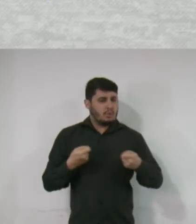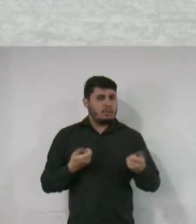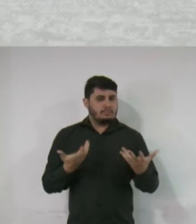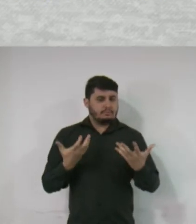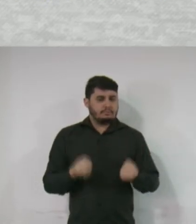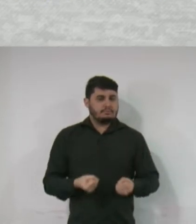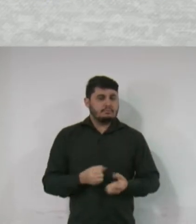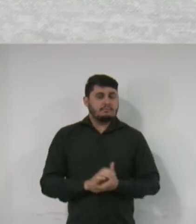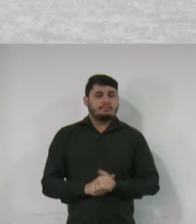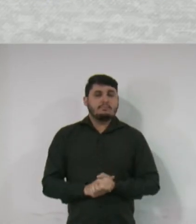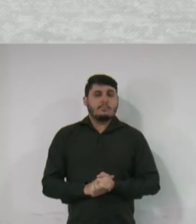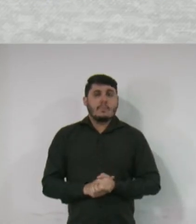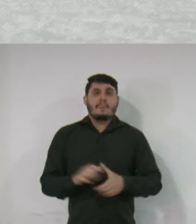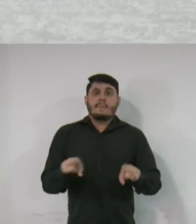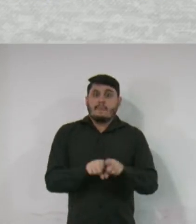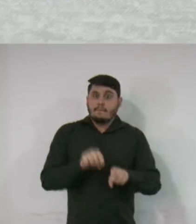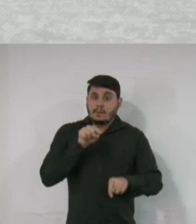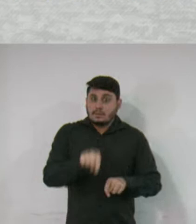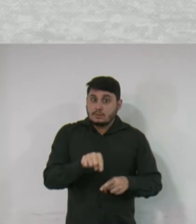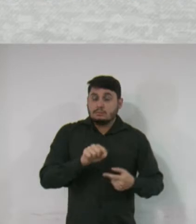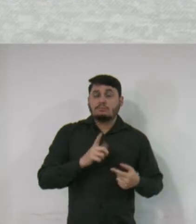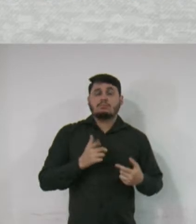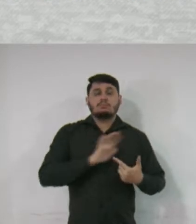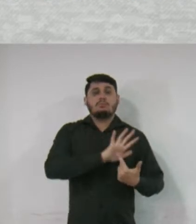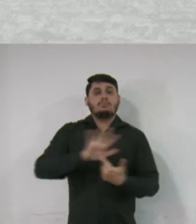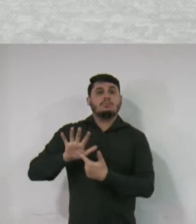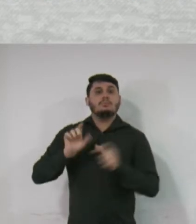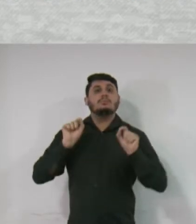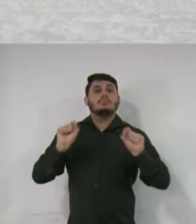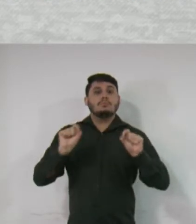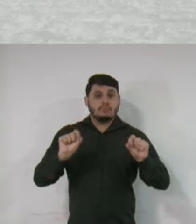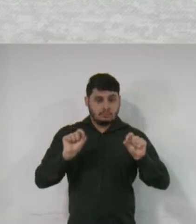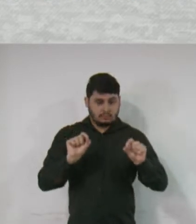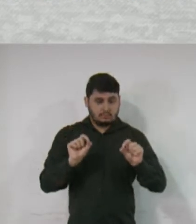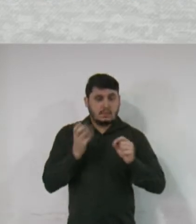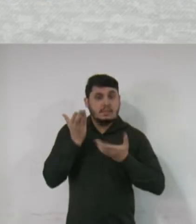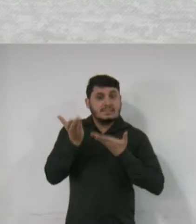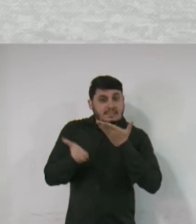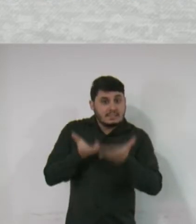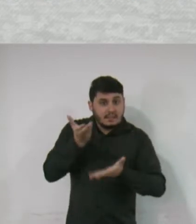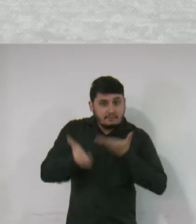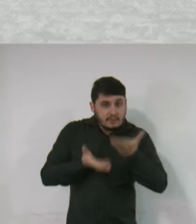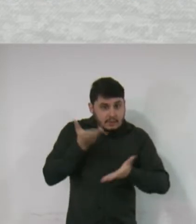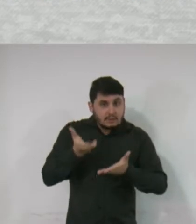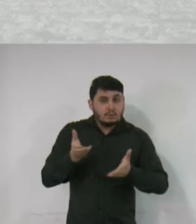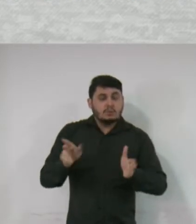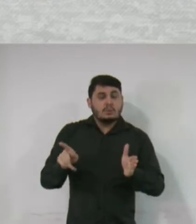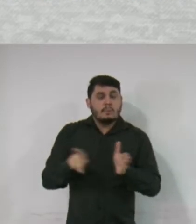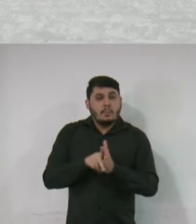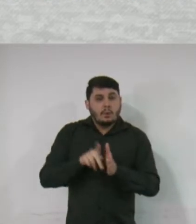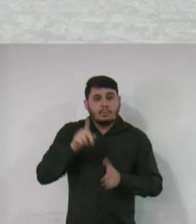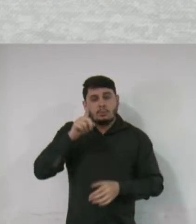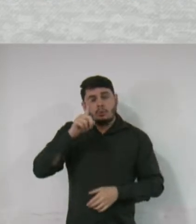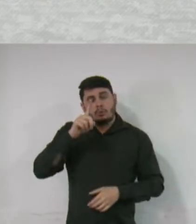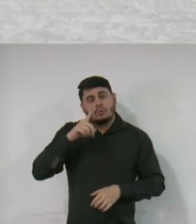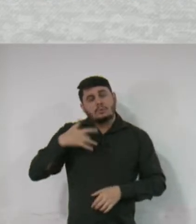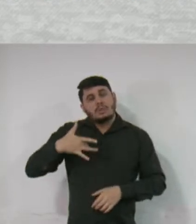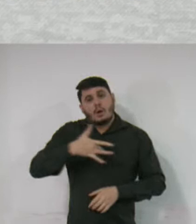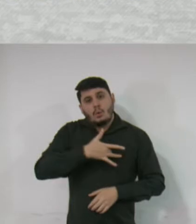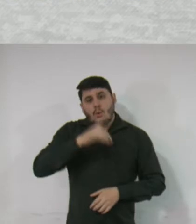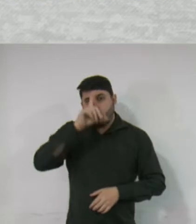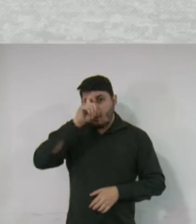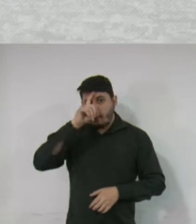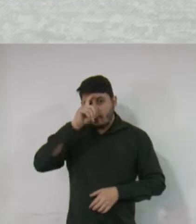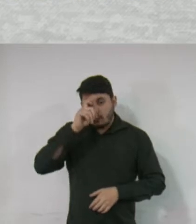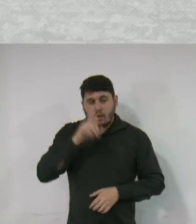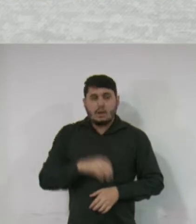a pandemia. Na verdade, foram serviços que foram criados por conta da pandemia e o resultado deles. A gente também tem um